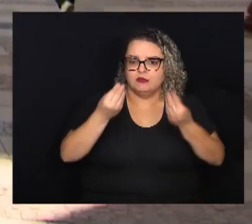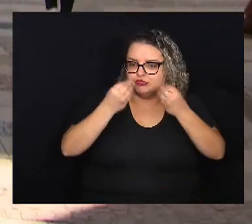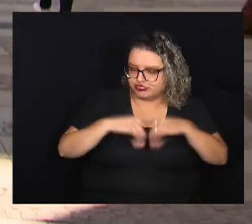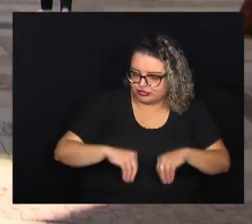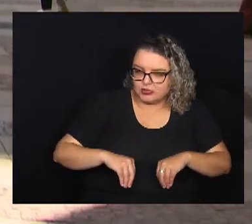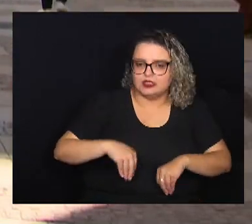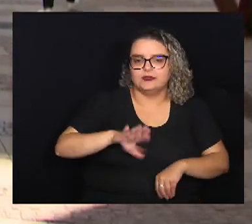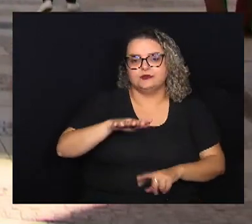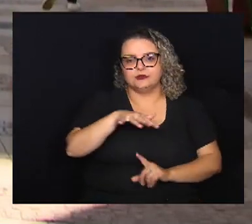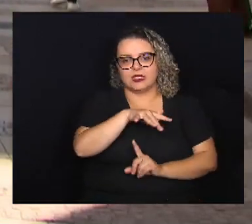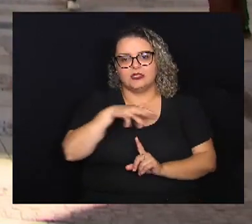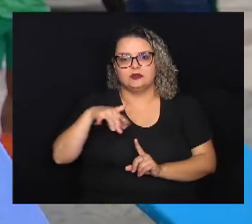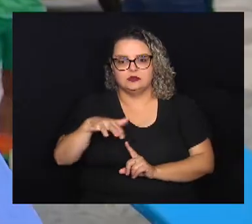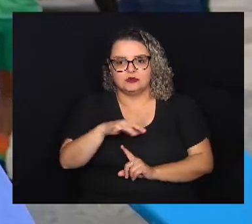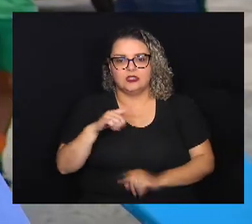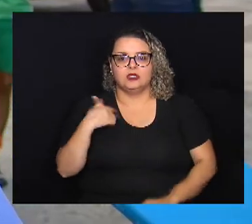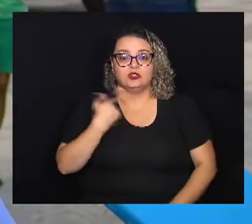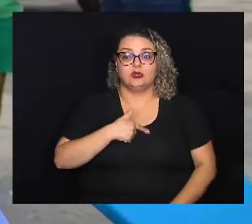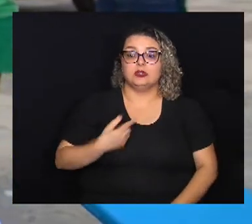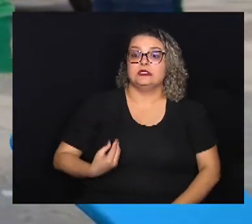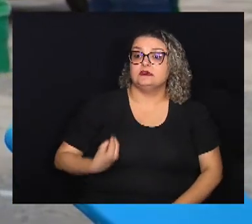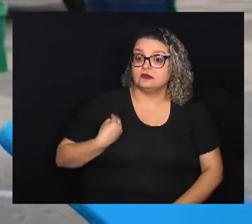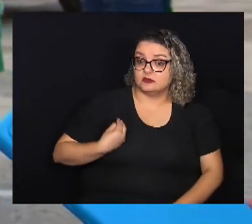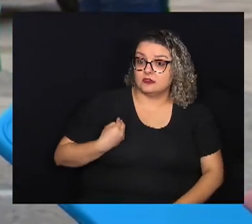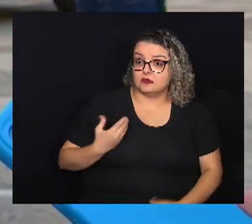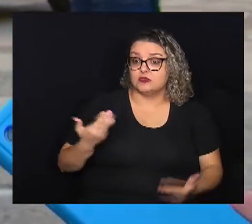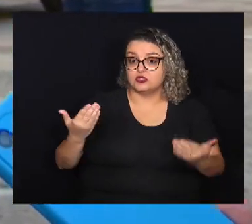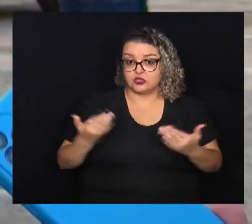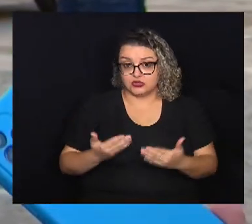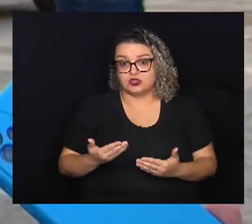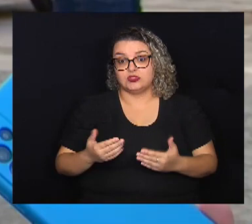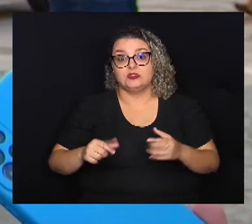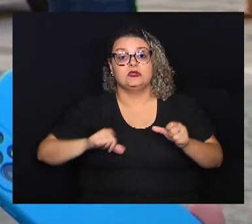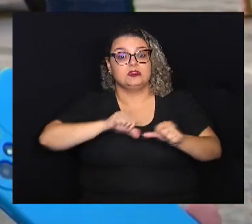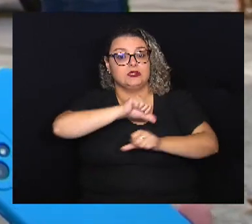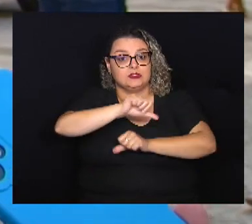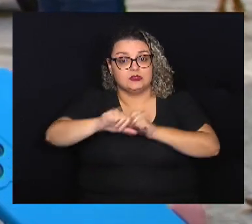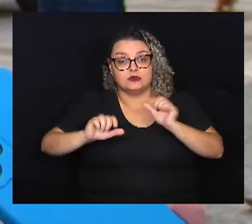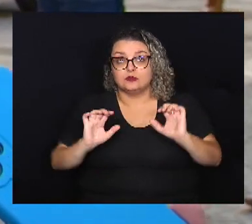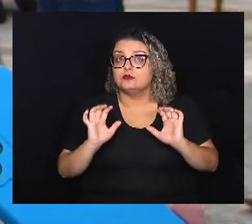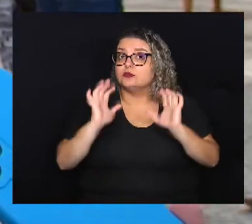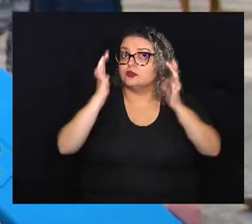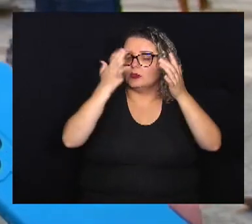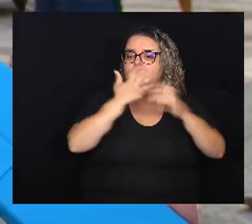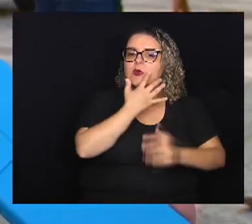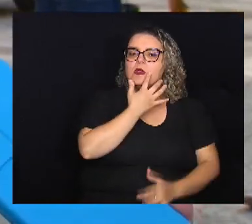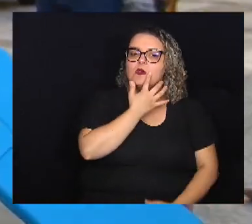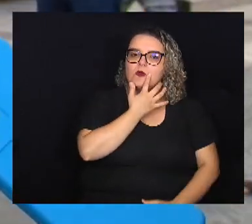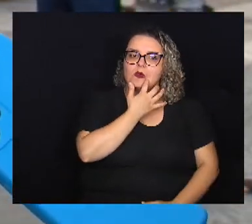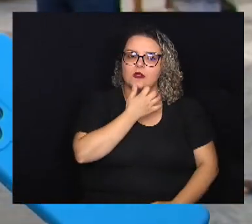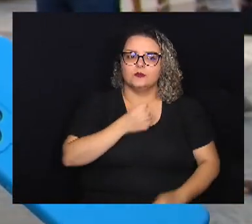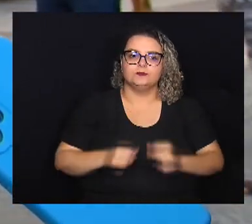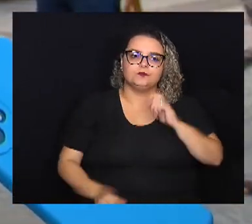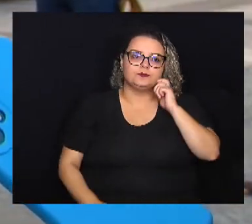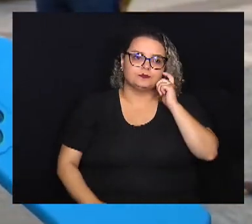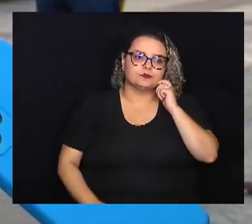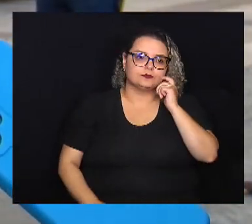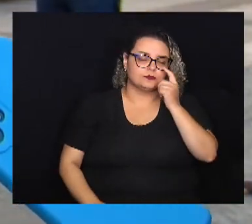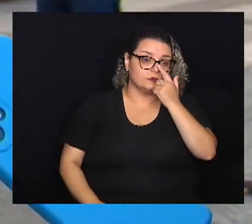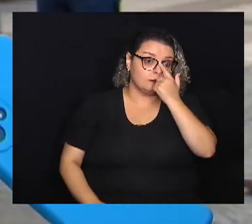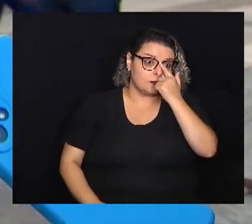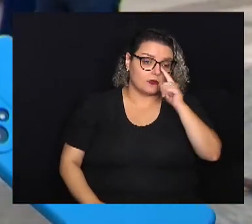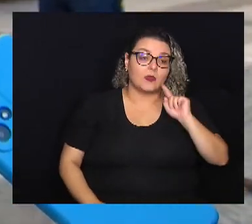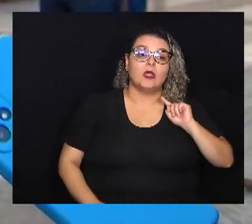ambiente. Nós estamos vivendo hoje essa questão das mudanças climáticas, e o lixo é um dos grandes